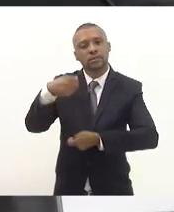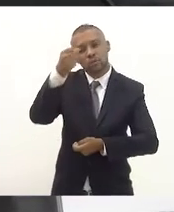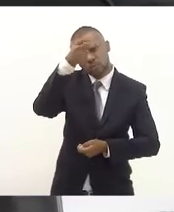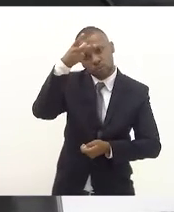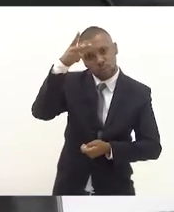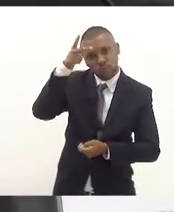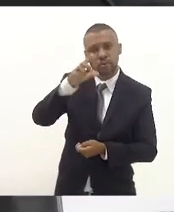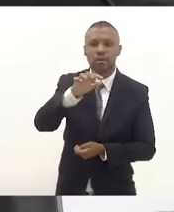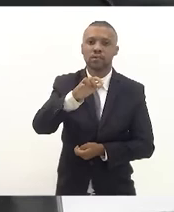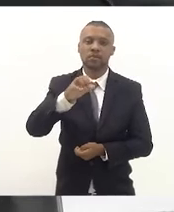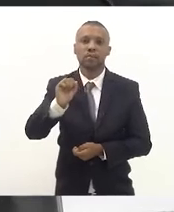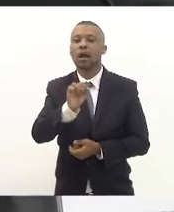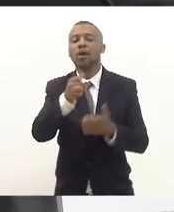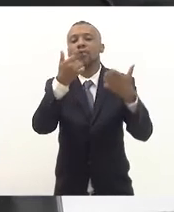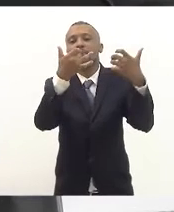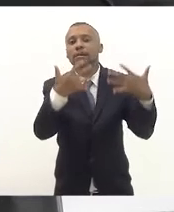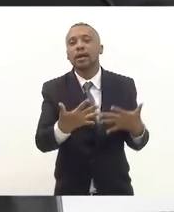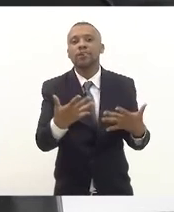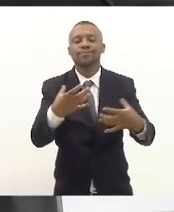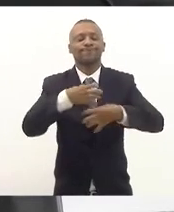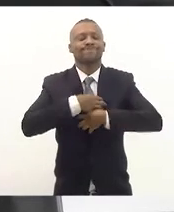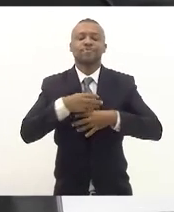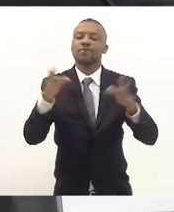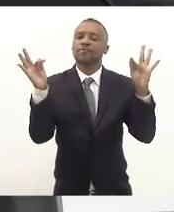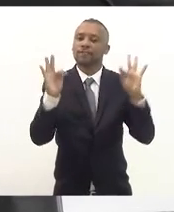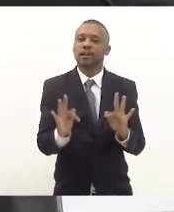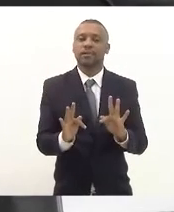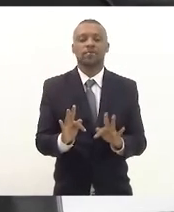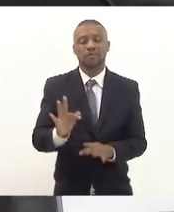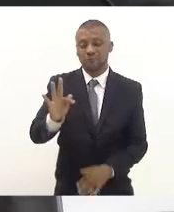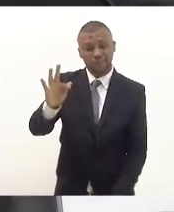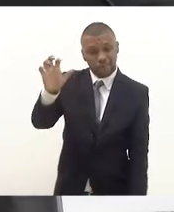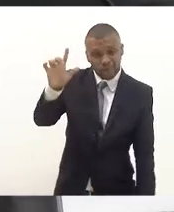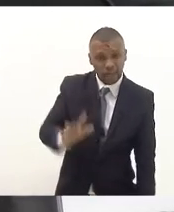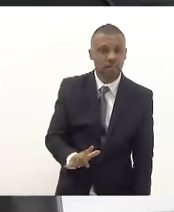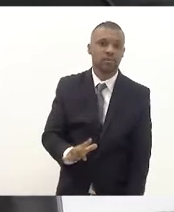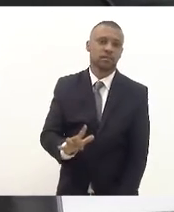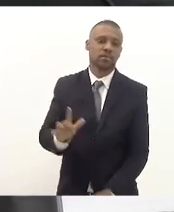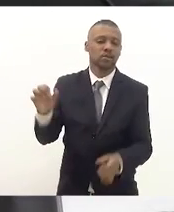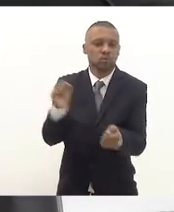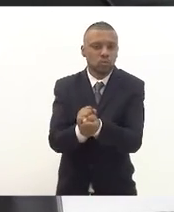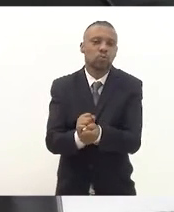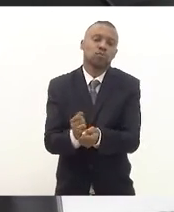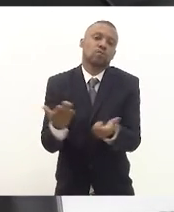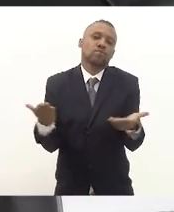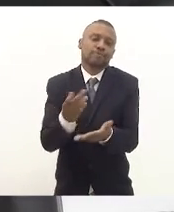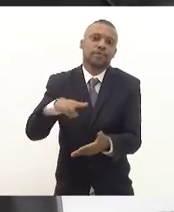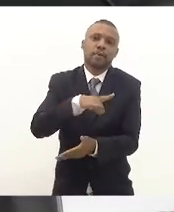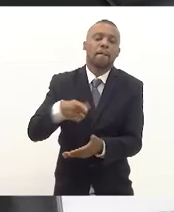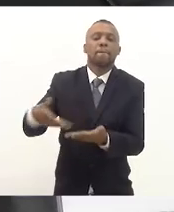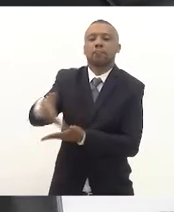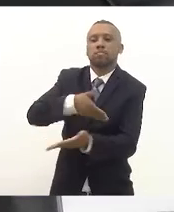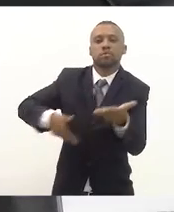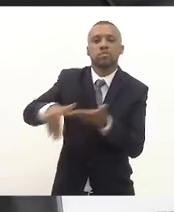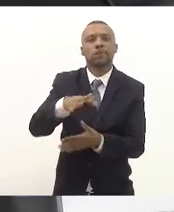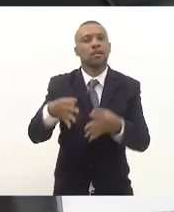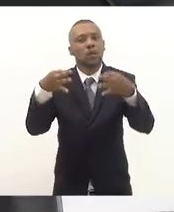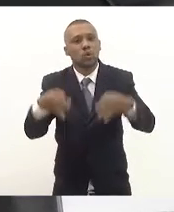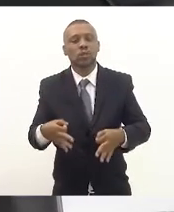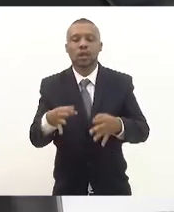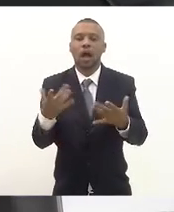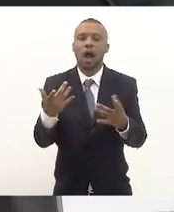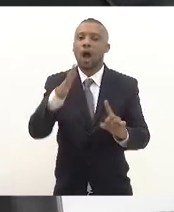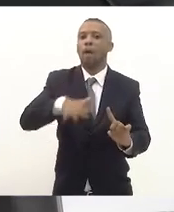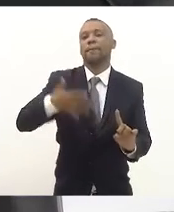dizer Celso que estou muito feliz de estar aqui hoje participando dessa justa homenagem